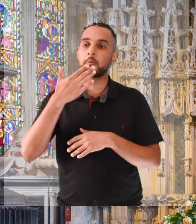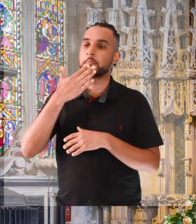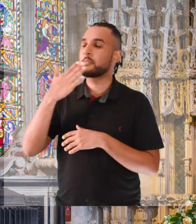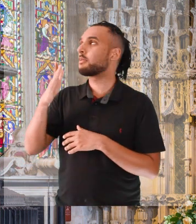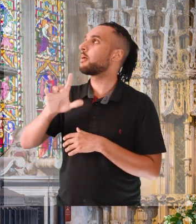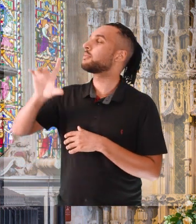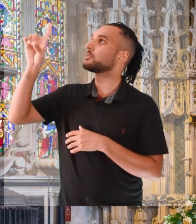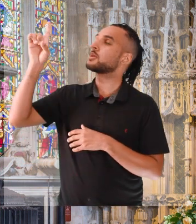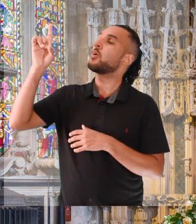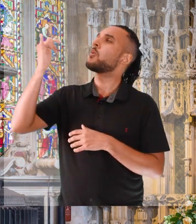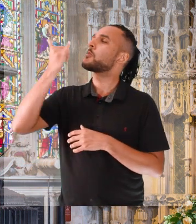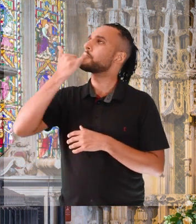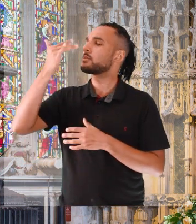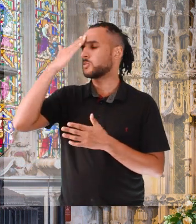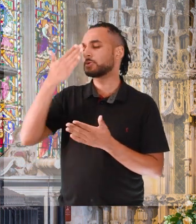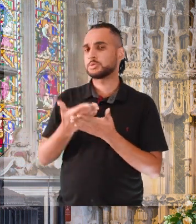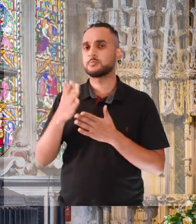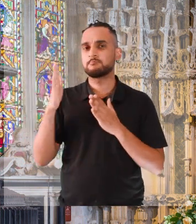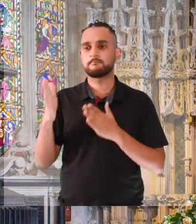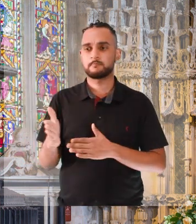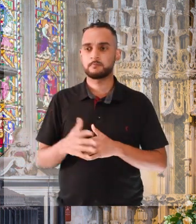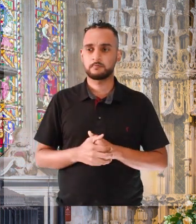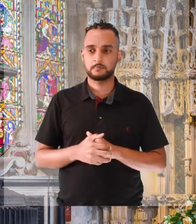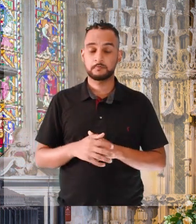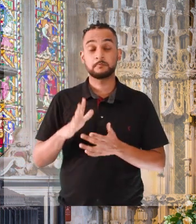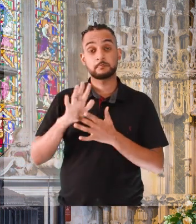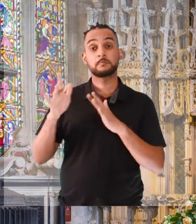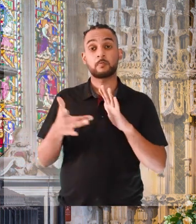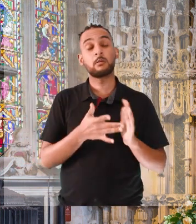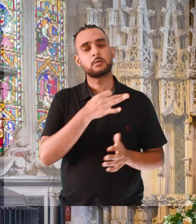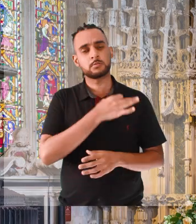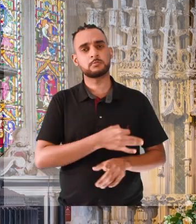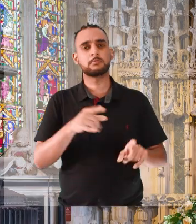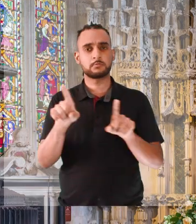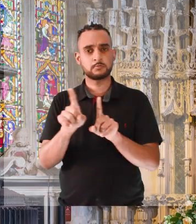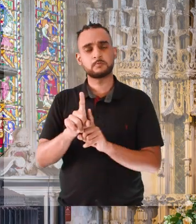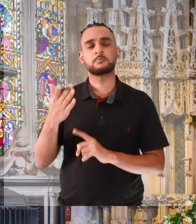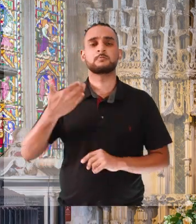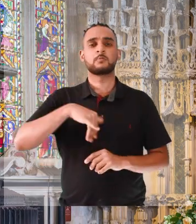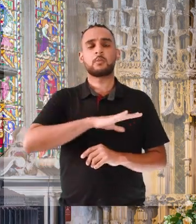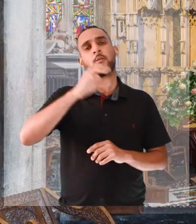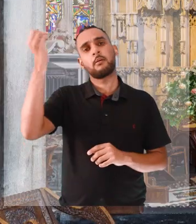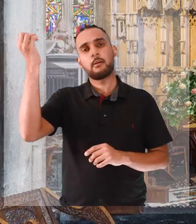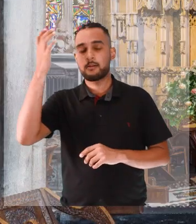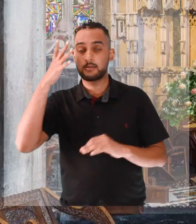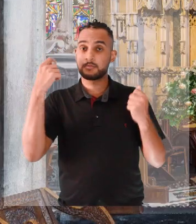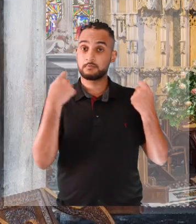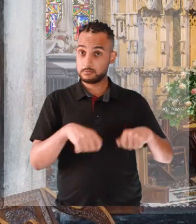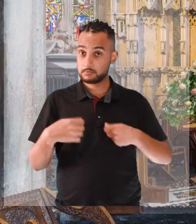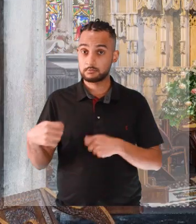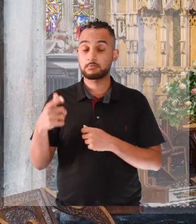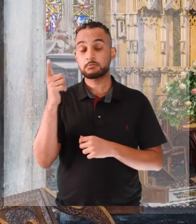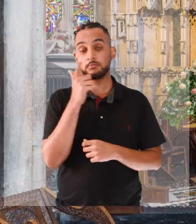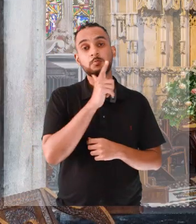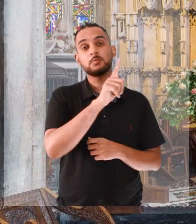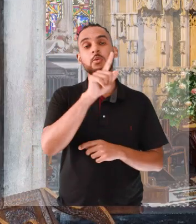contanto que estejamos contritos e humilhados e peçamos a Ele o perdão com confiança. Jesus